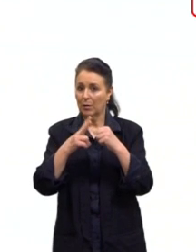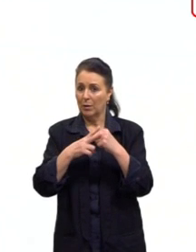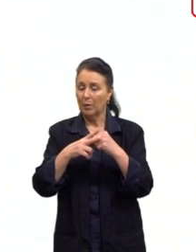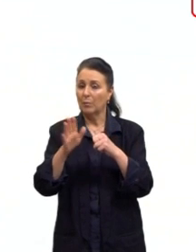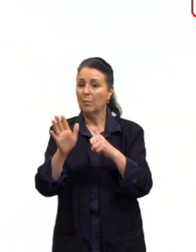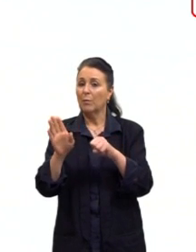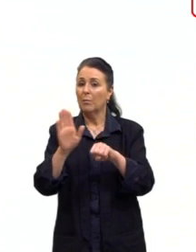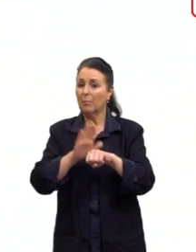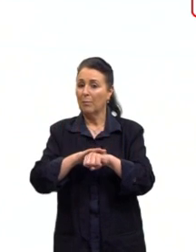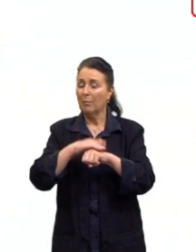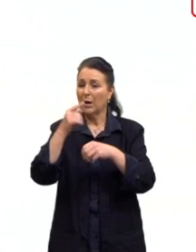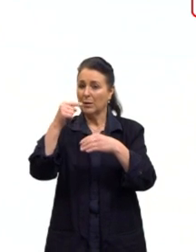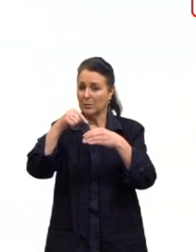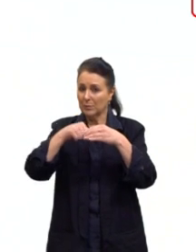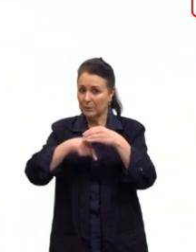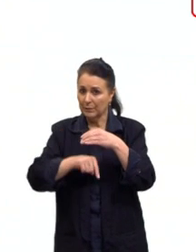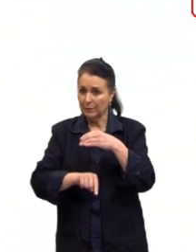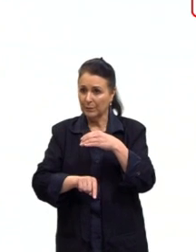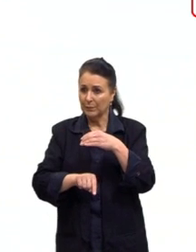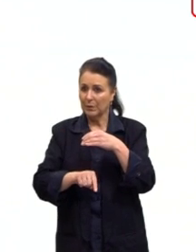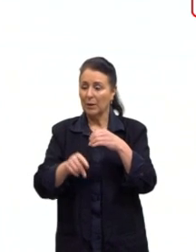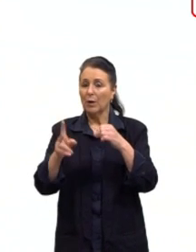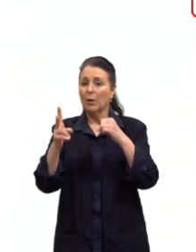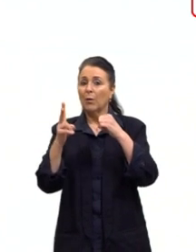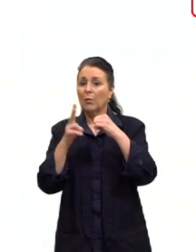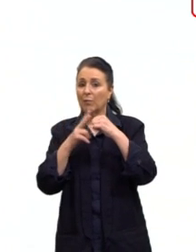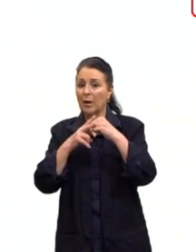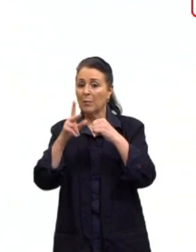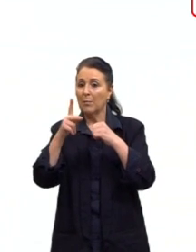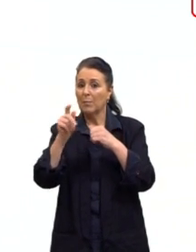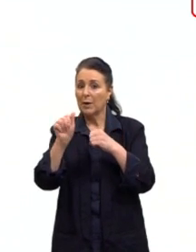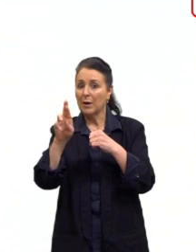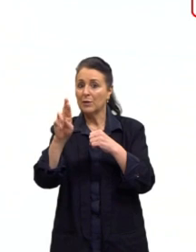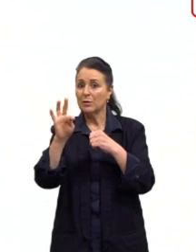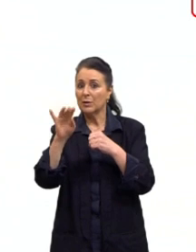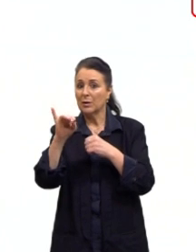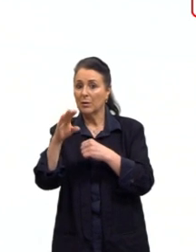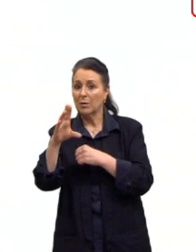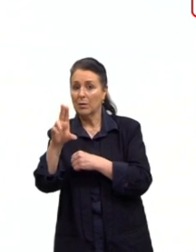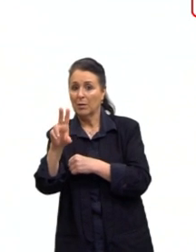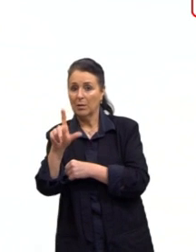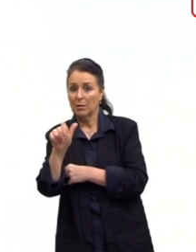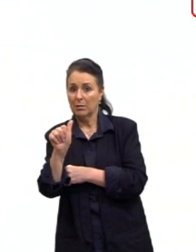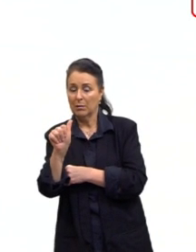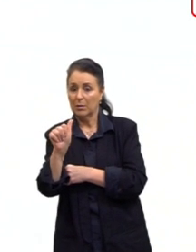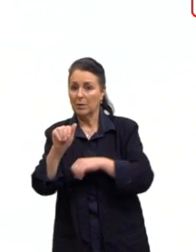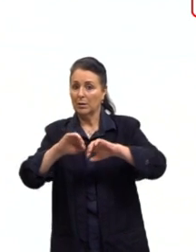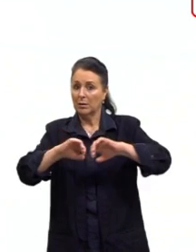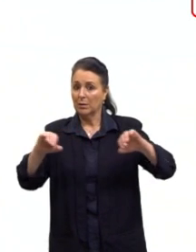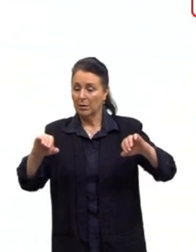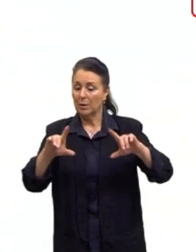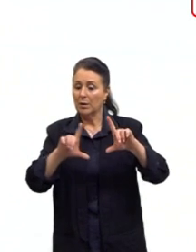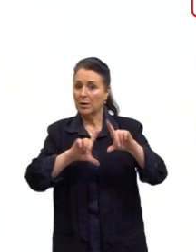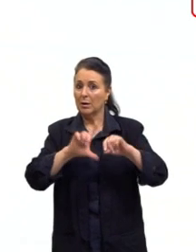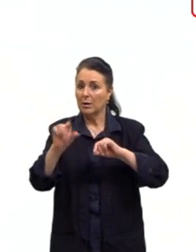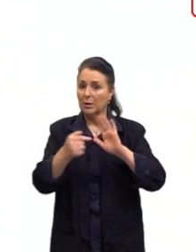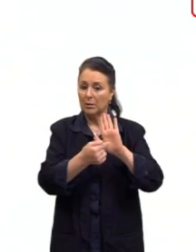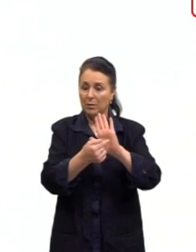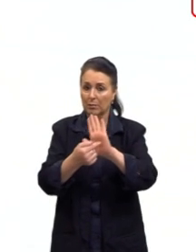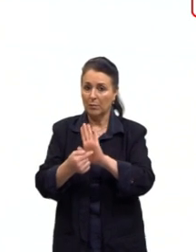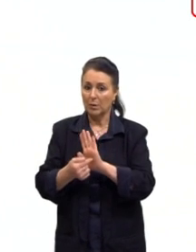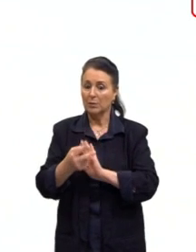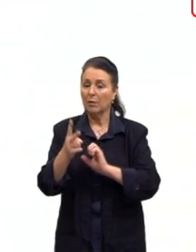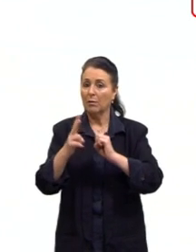algumas vezes o verbo e a partícula podem ser separados outras vezes não escolha alternativa que mostra um verbo